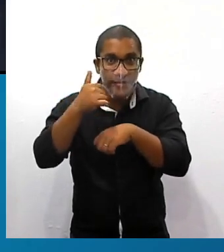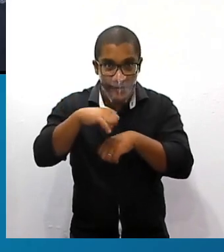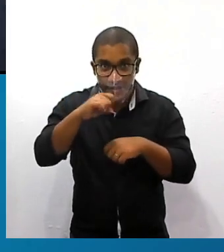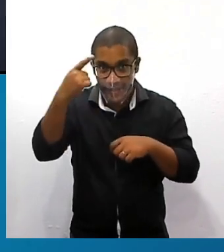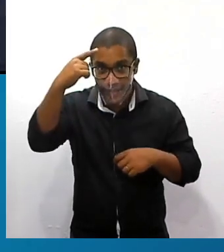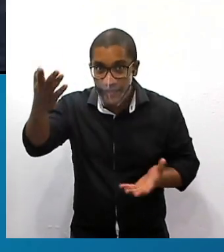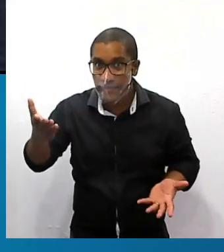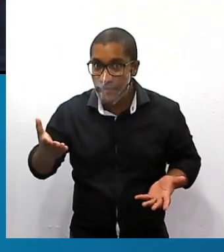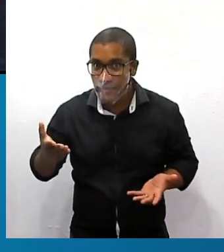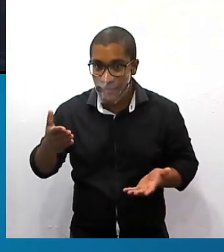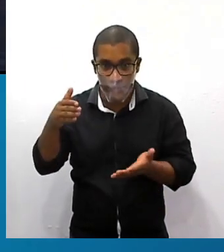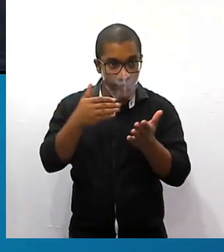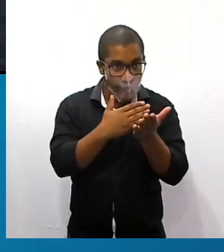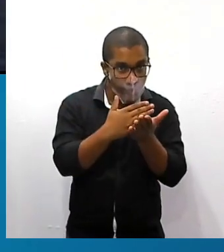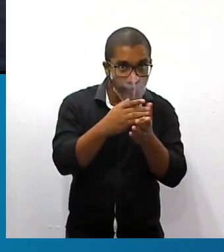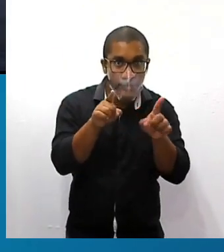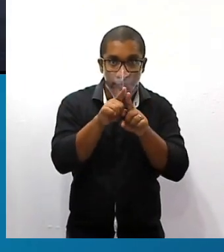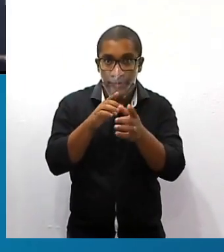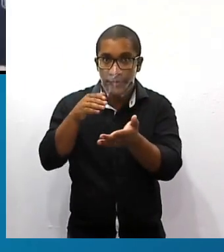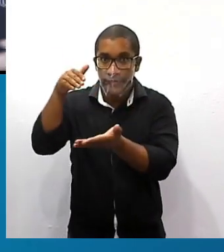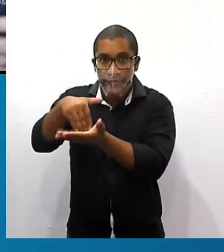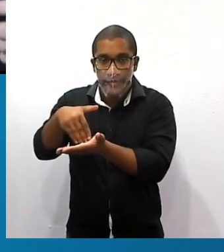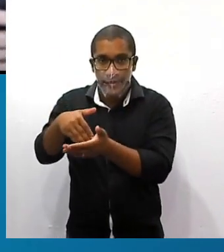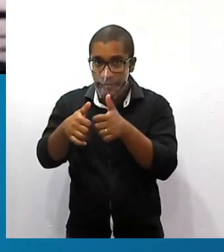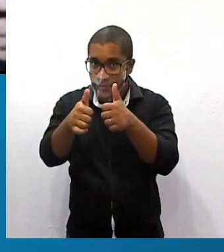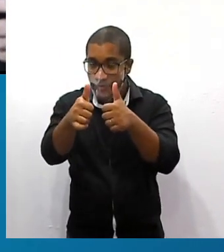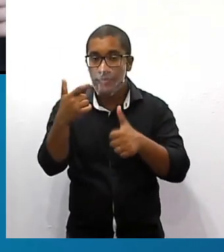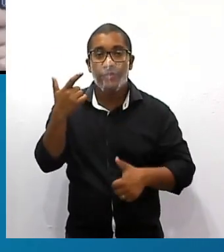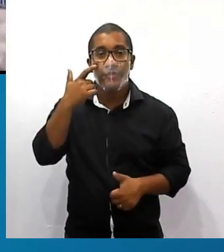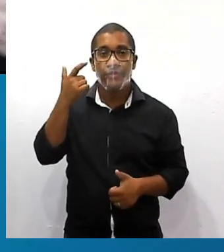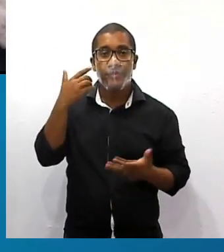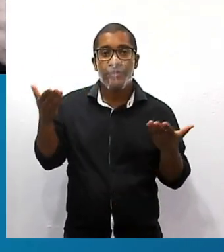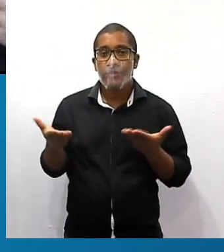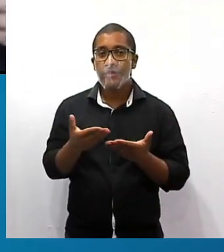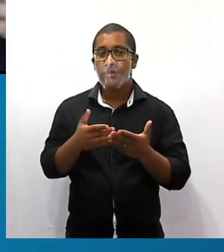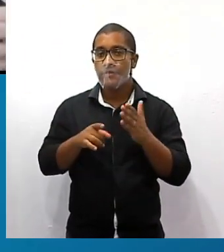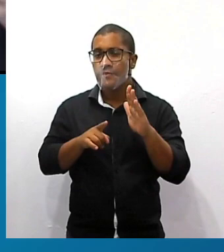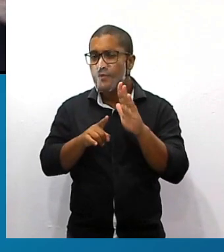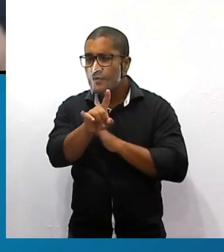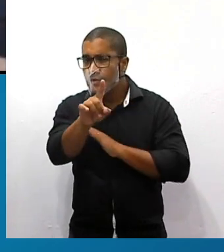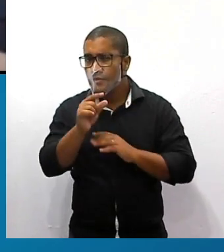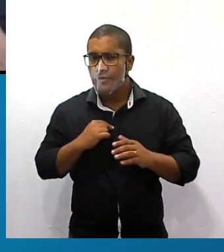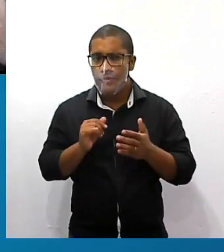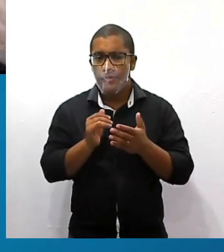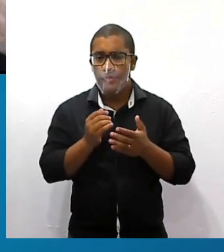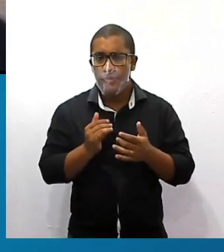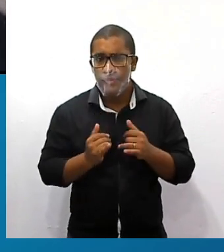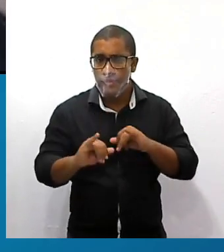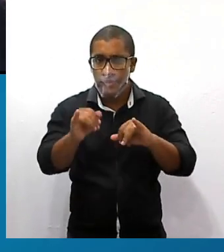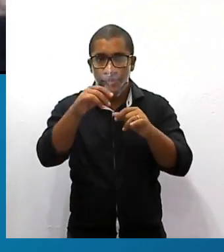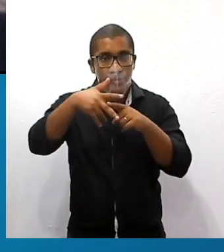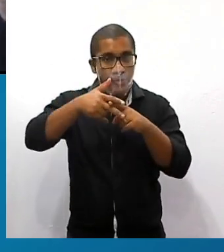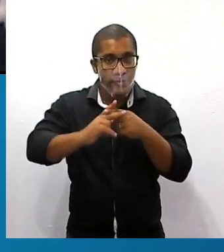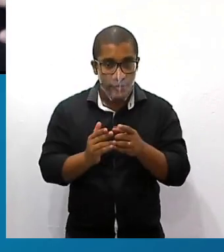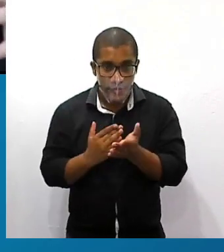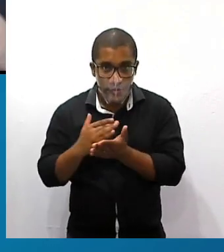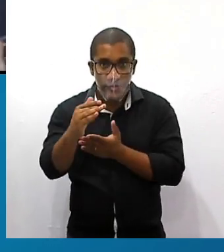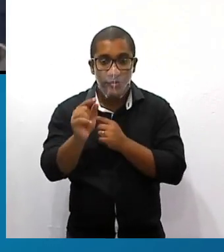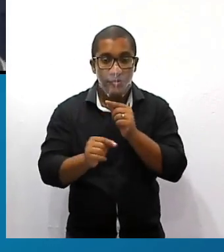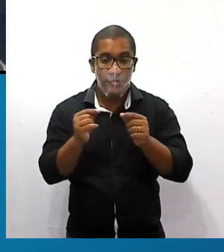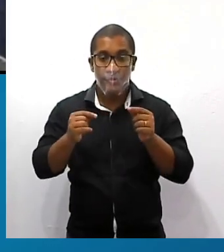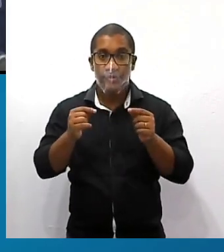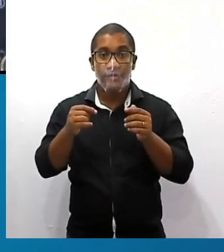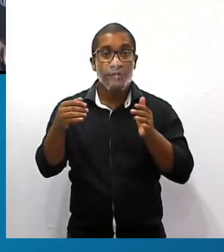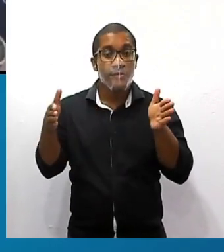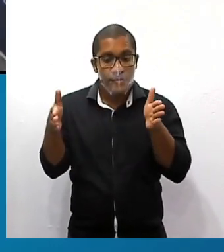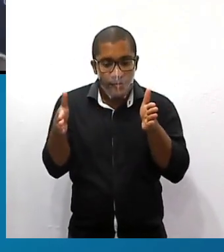e o bizu de manhã para o fim. Veja que agora, na nossa questão, a energia mecânica inicial é quando a mola está sendo